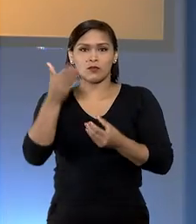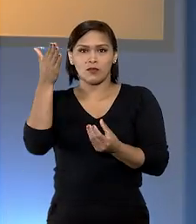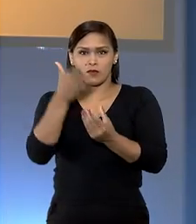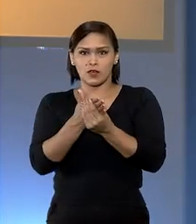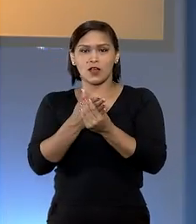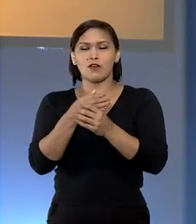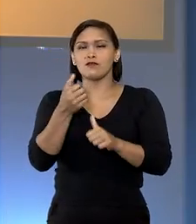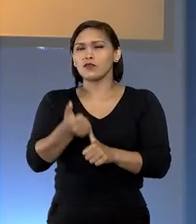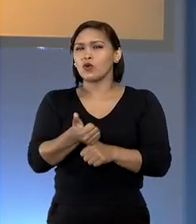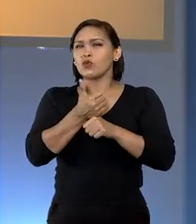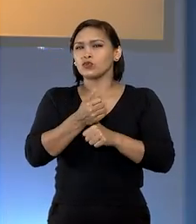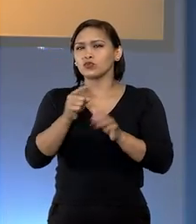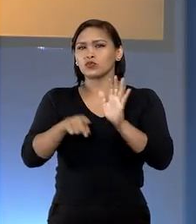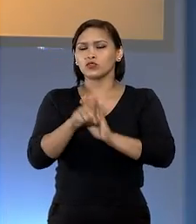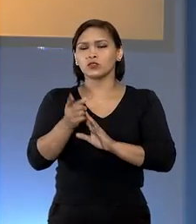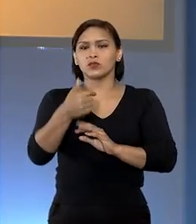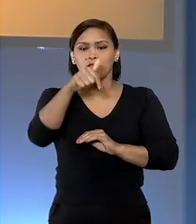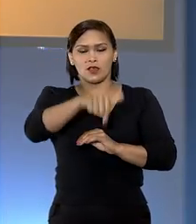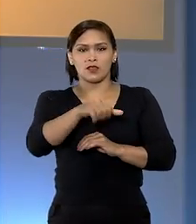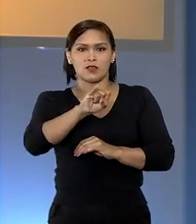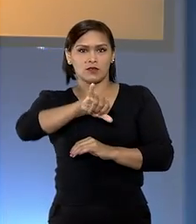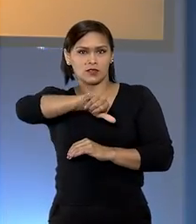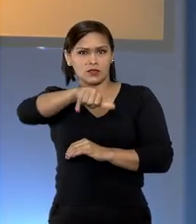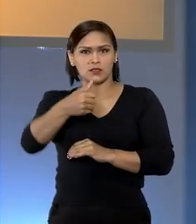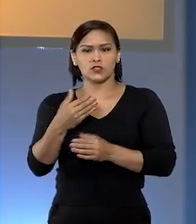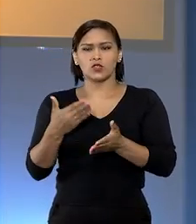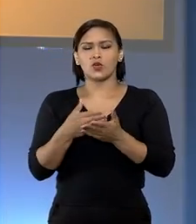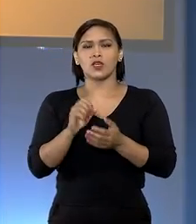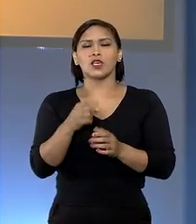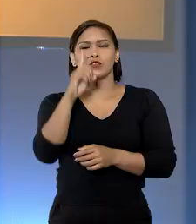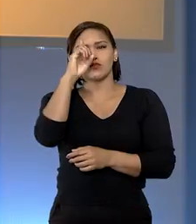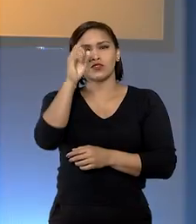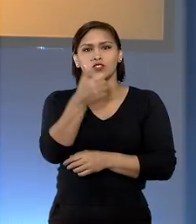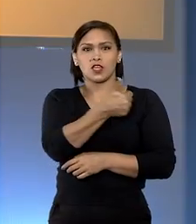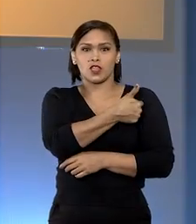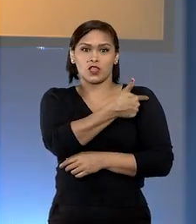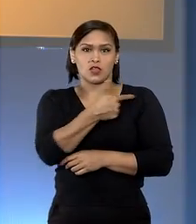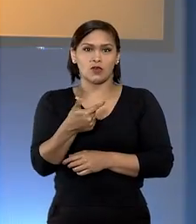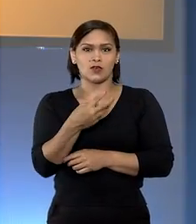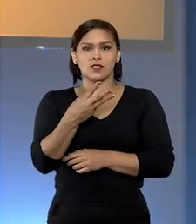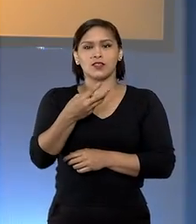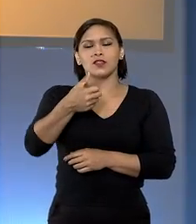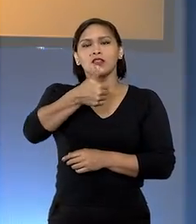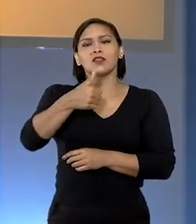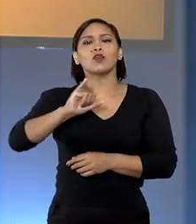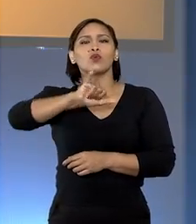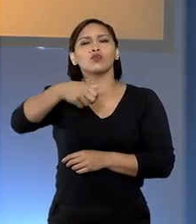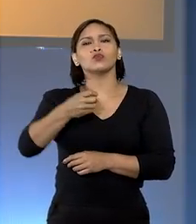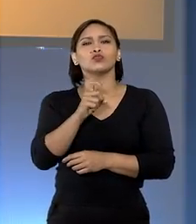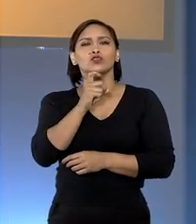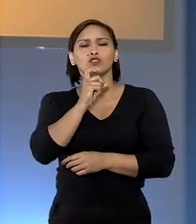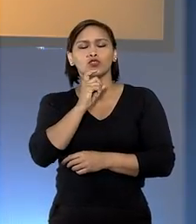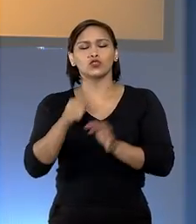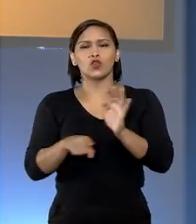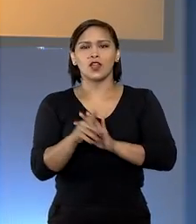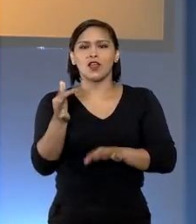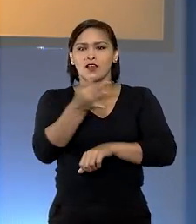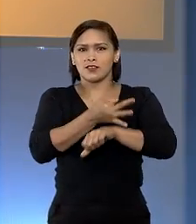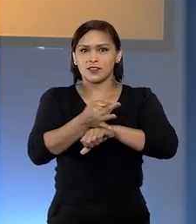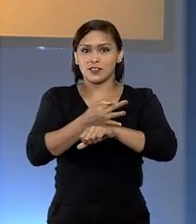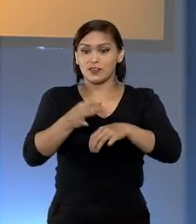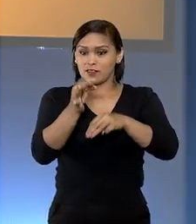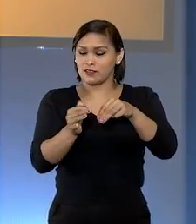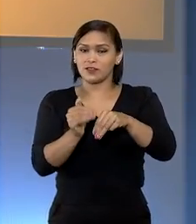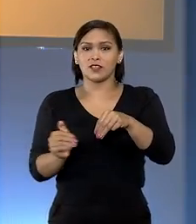prazos processuais foram suspensos no Superior Tribunal de Justiça entre os dias dois e 31 de Julho em razão das